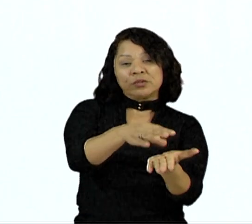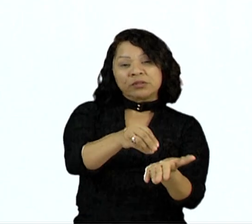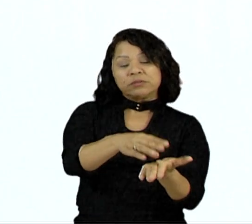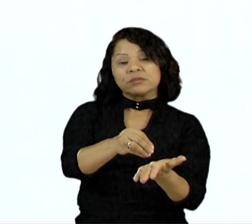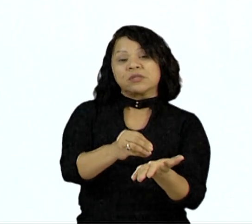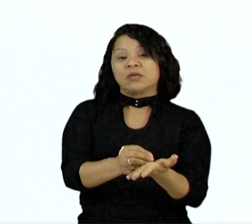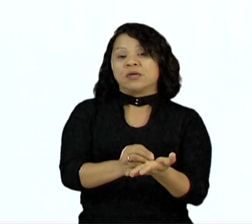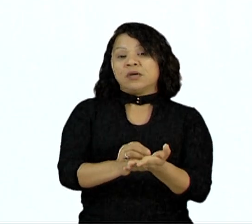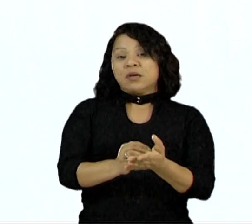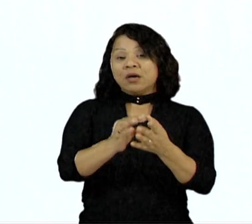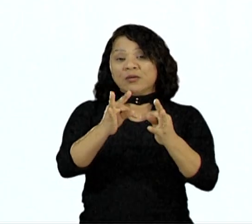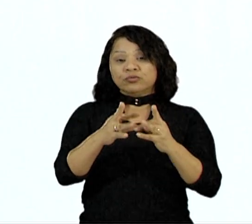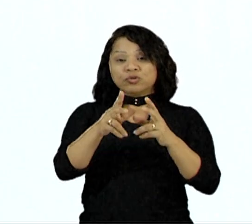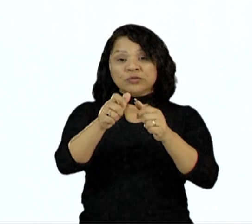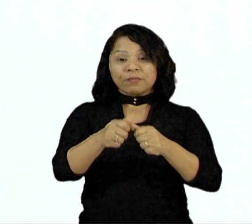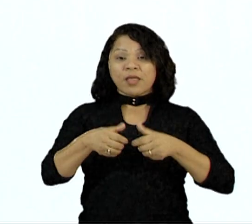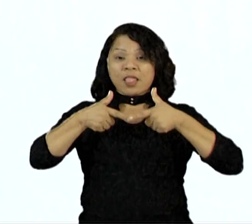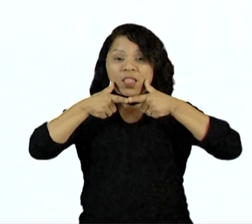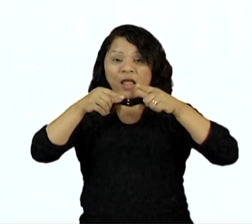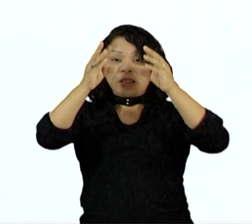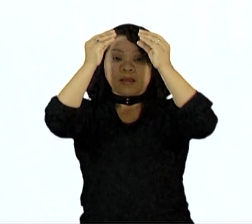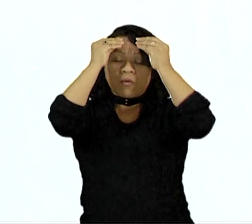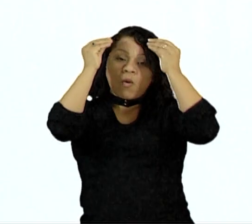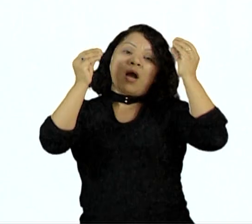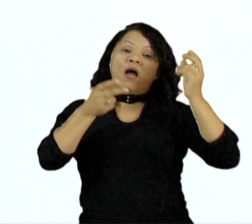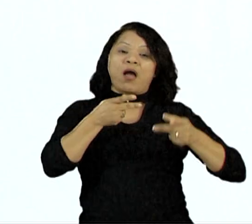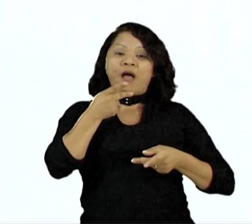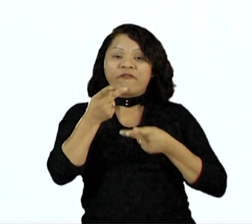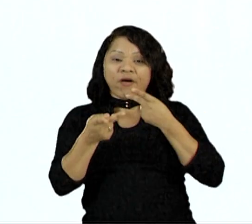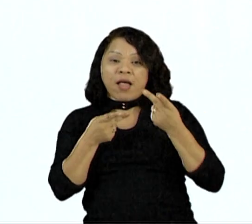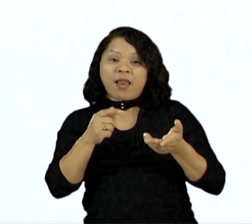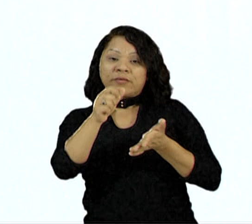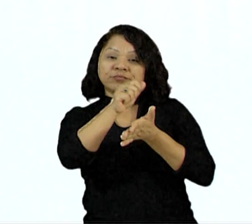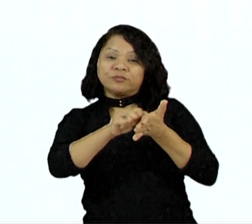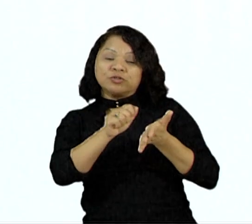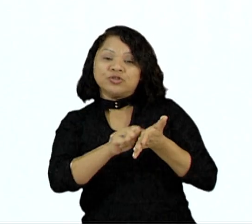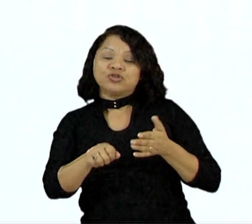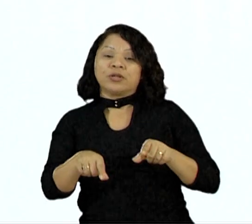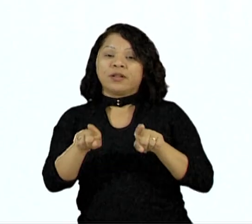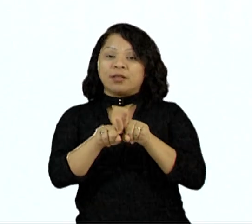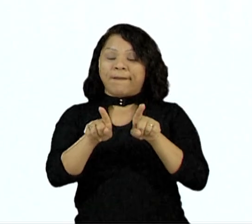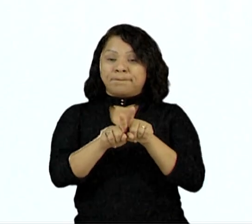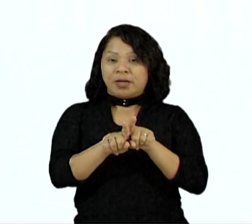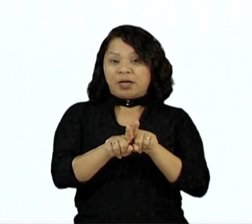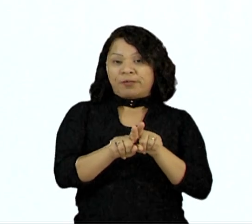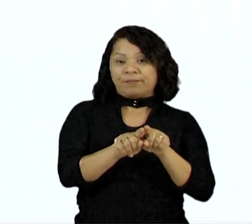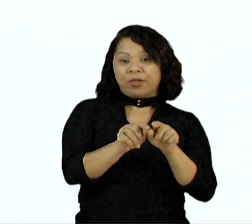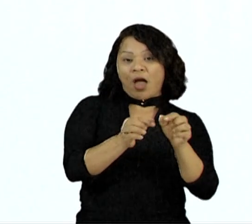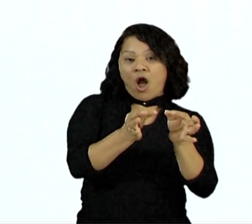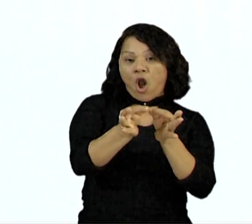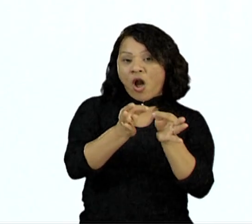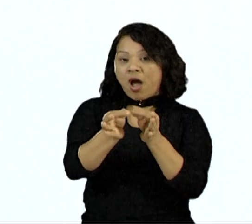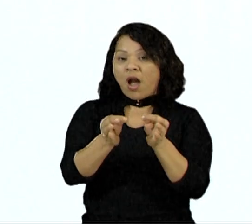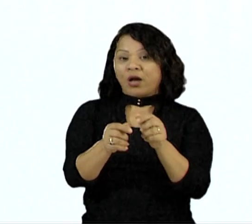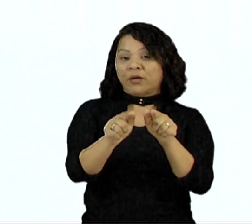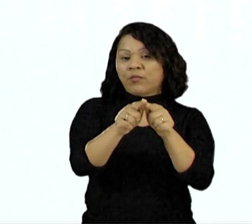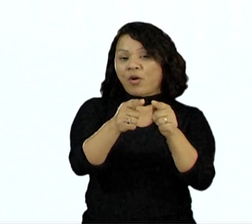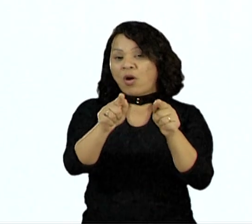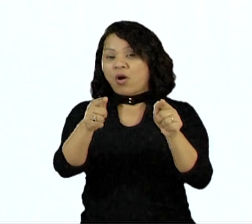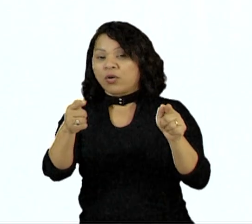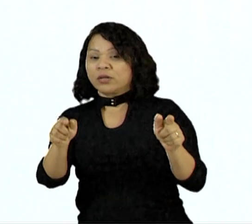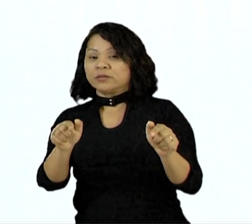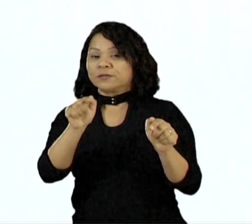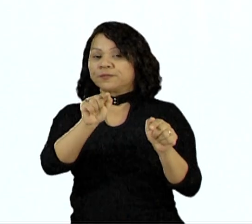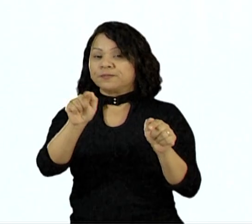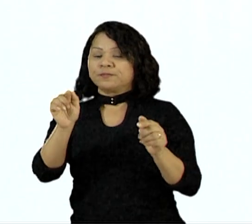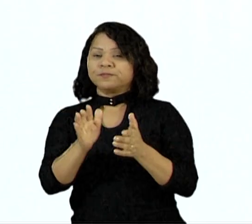da linguagem escrita, separando expressões e orações que precisam ser destacadas. Quais são os pontos que a